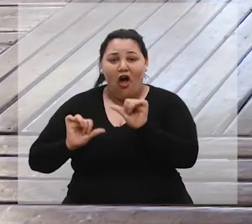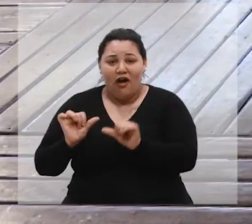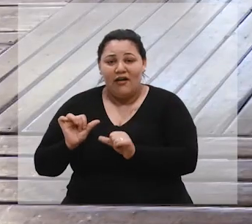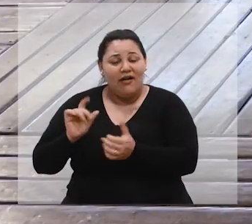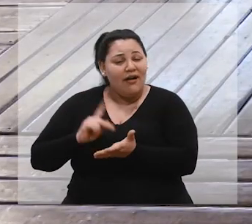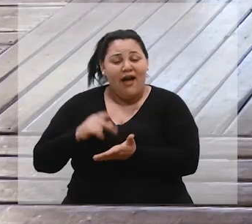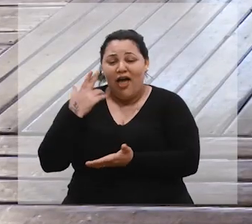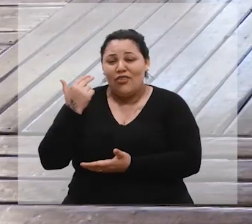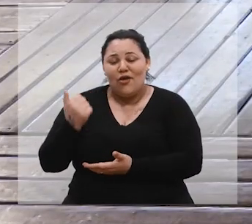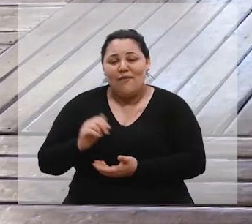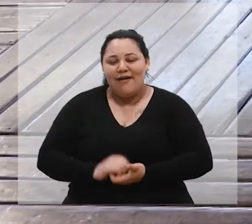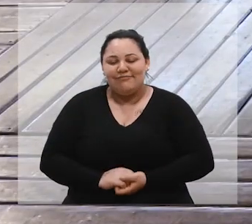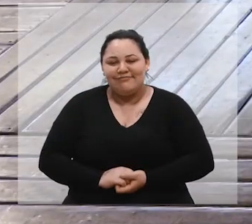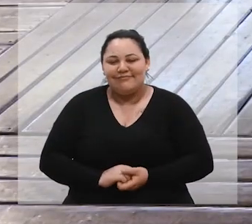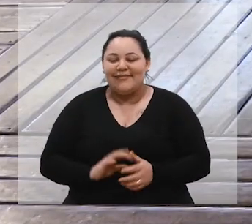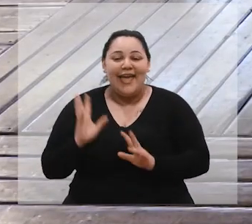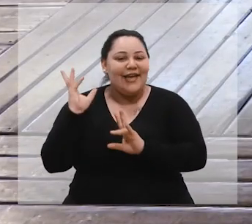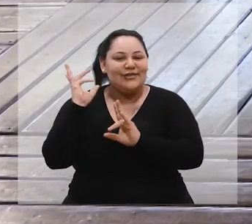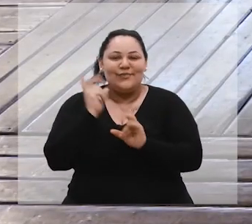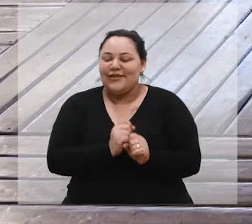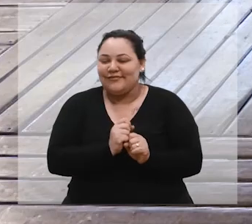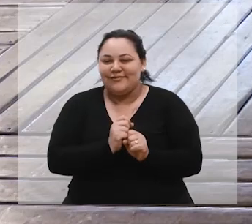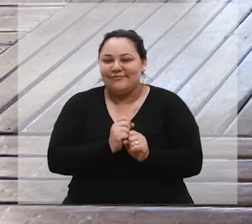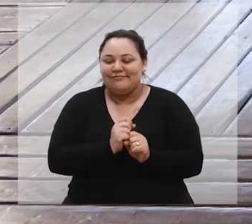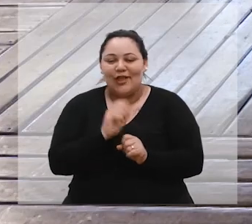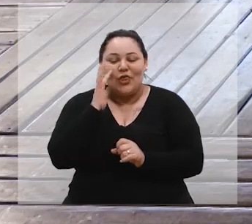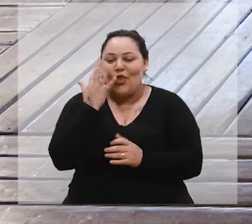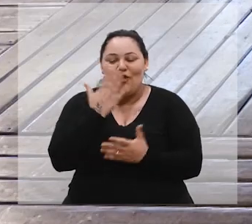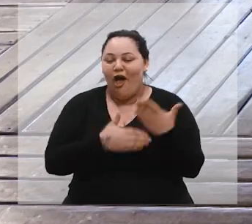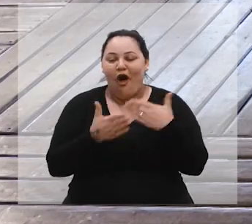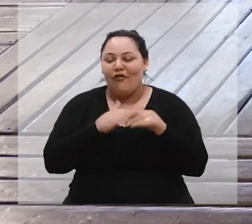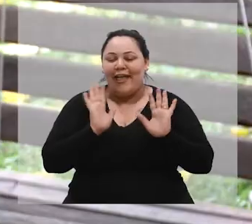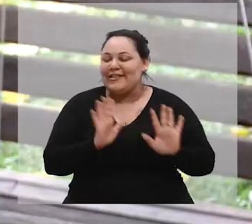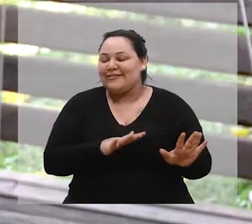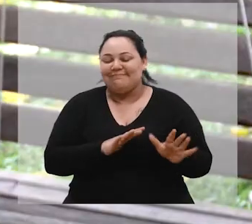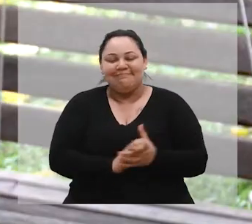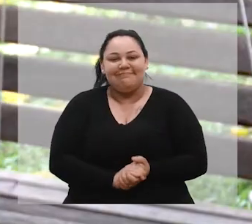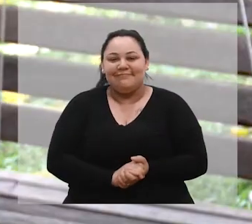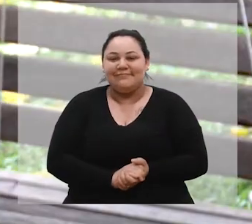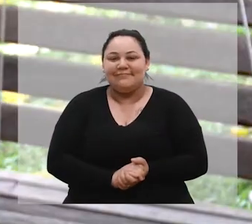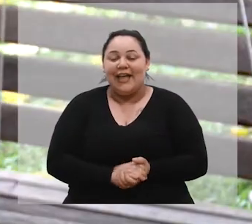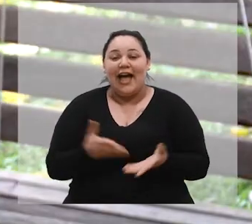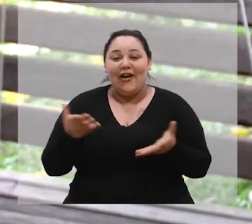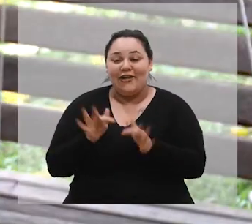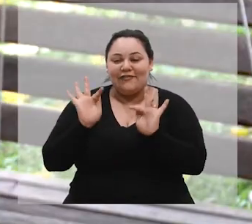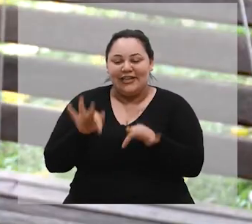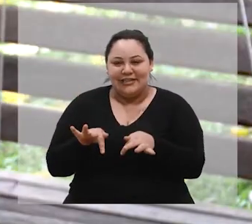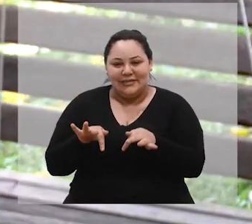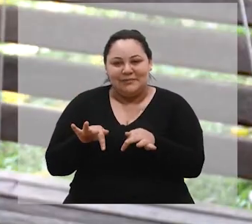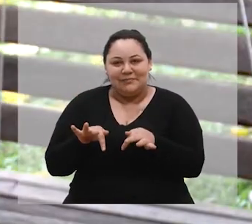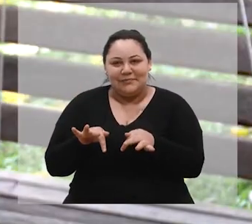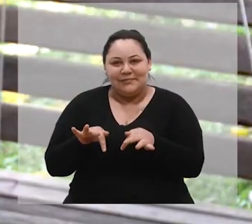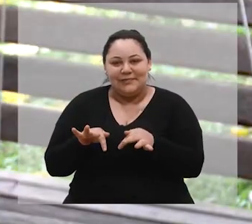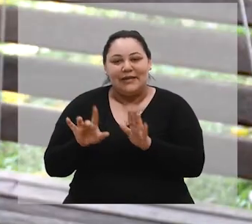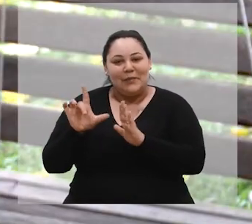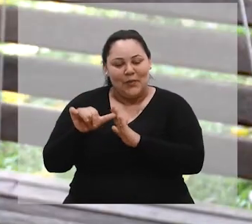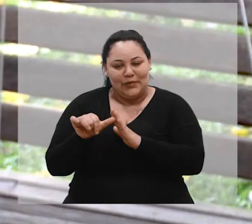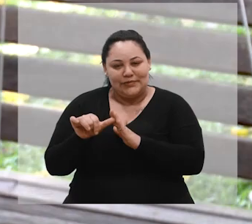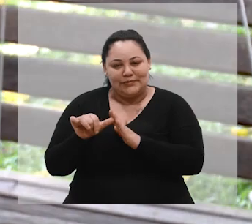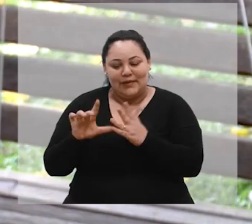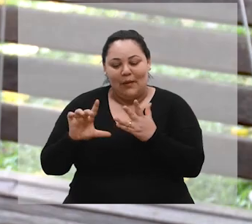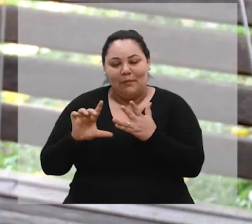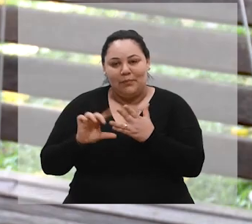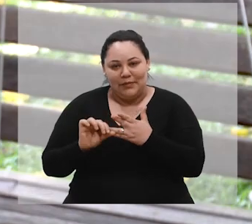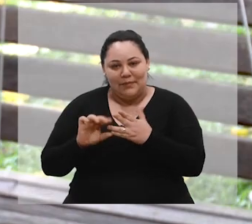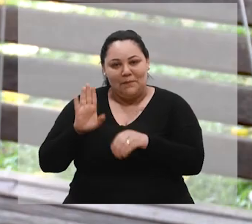a gente nunca sai imune uns aos outros. Bom, Ana, nós encerramos o tempo do nosso primeiro bloco. Então, nós vamos continuar